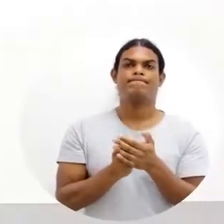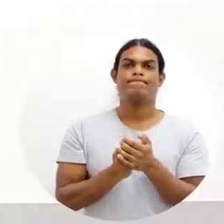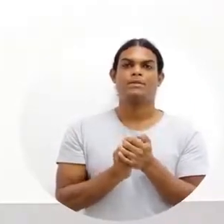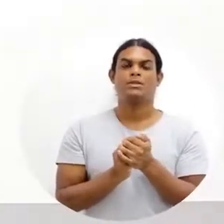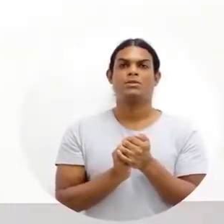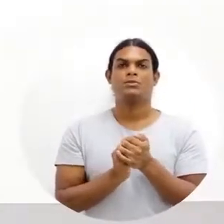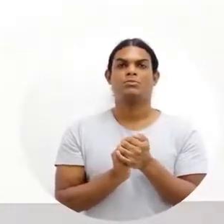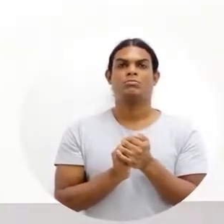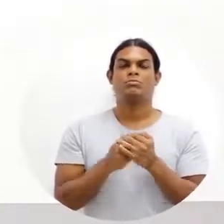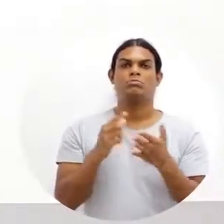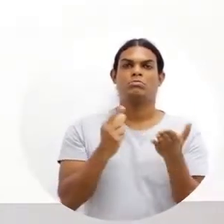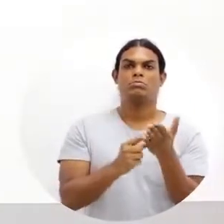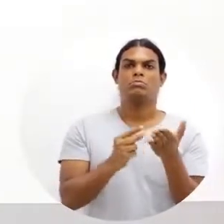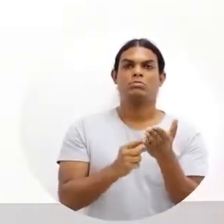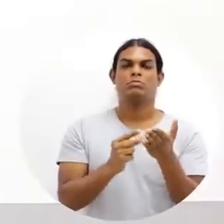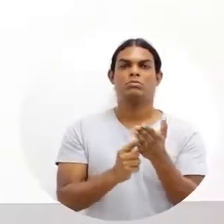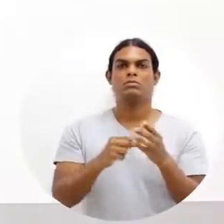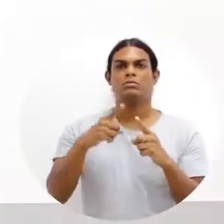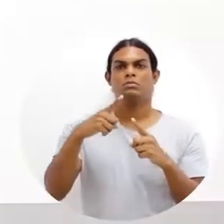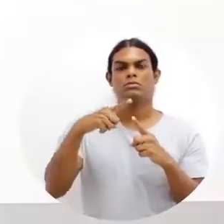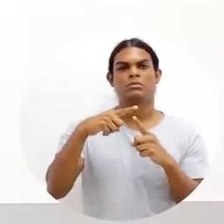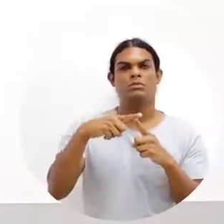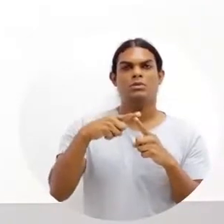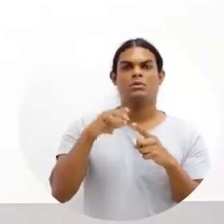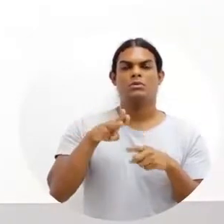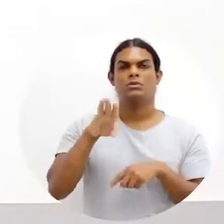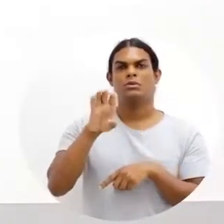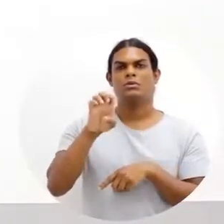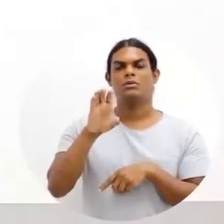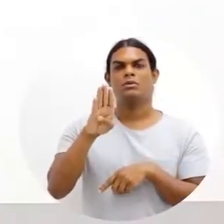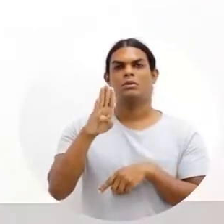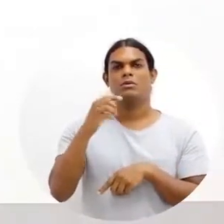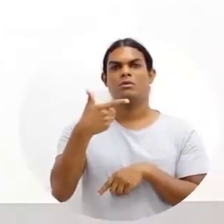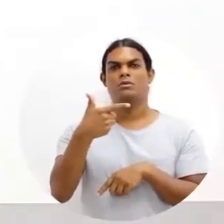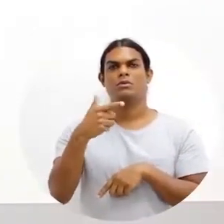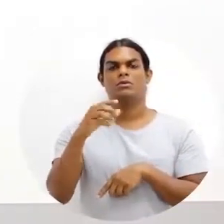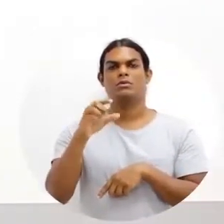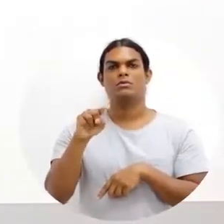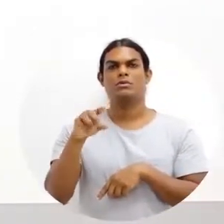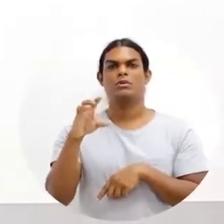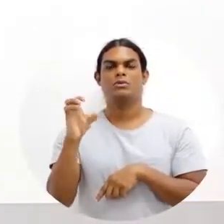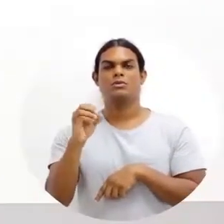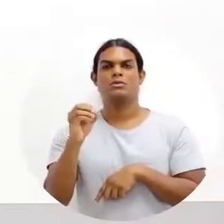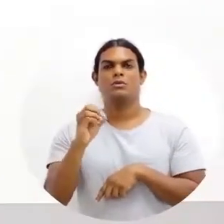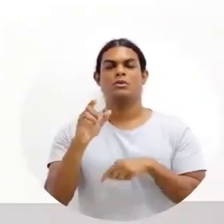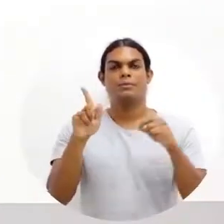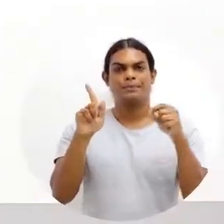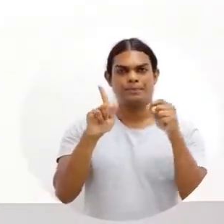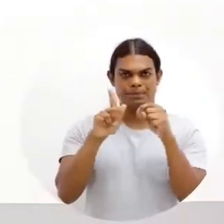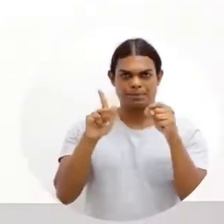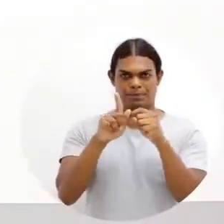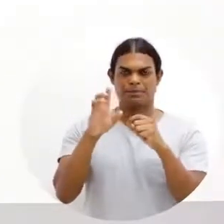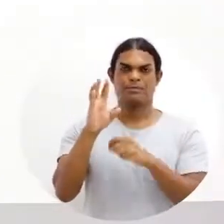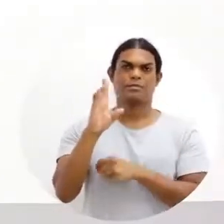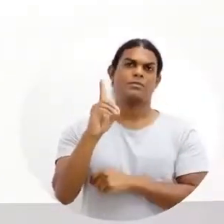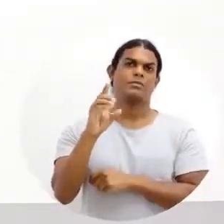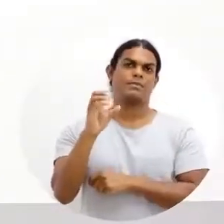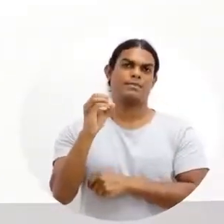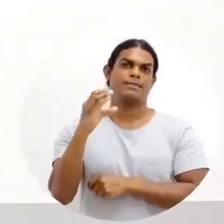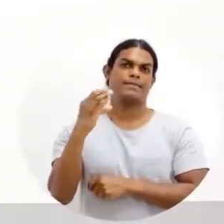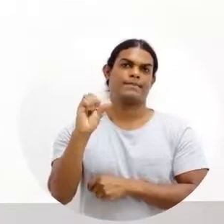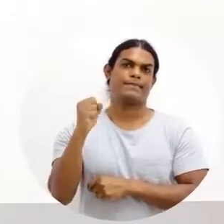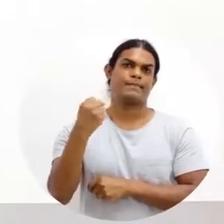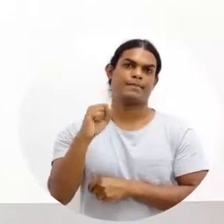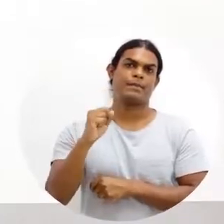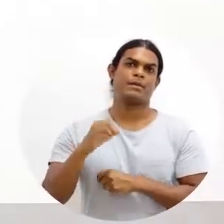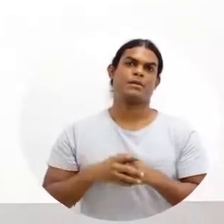Web 2.0 que permitem a interação e a colaboração. E então quando eu trato sobre o Google Docs, o que é isso?